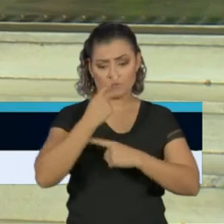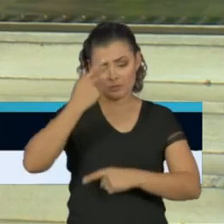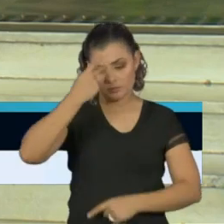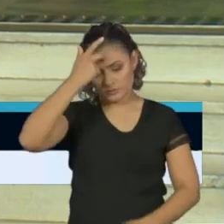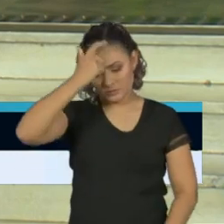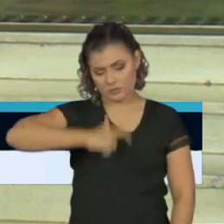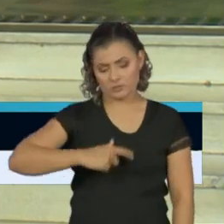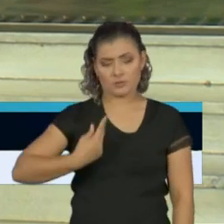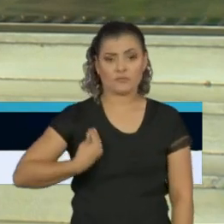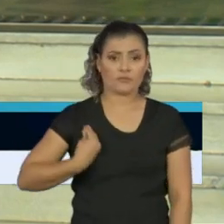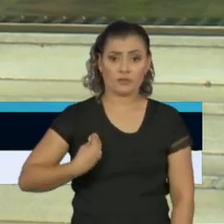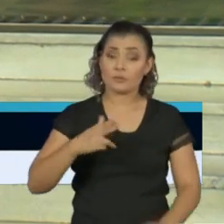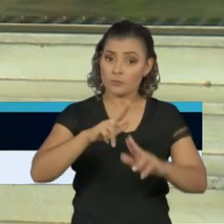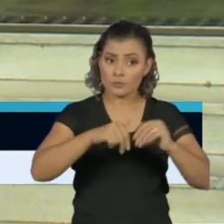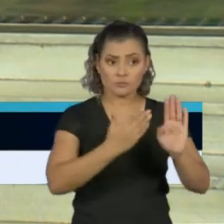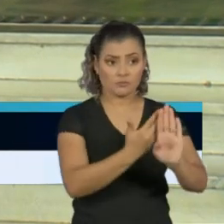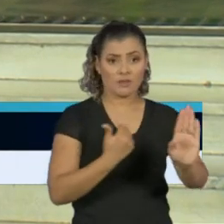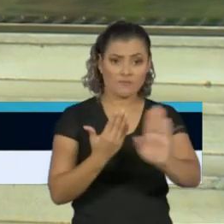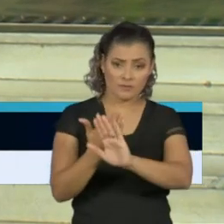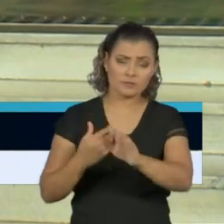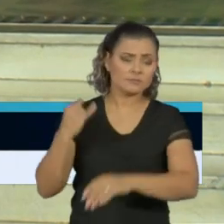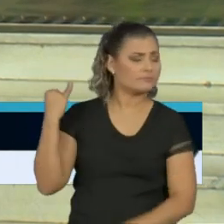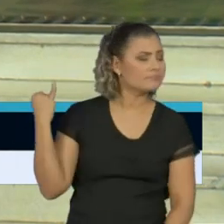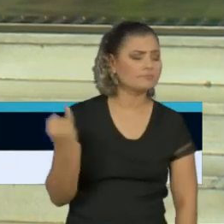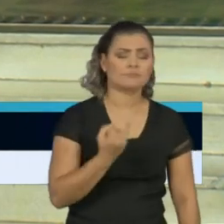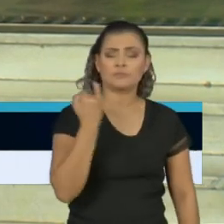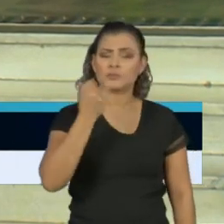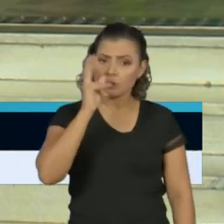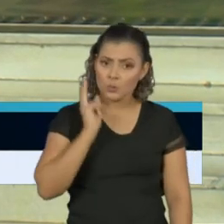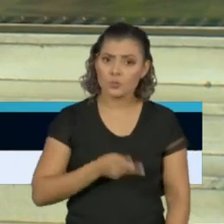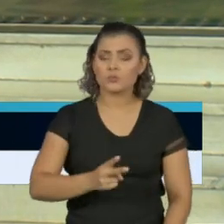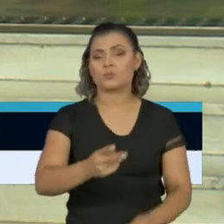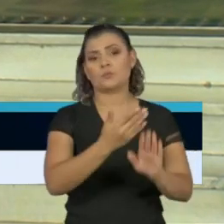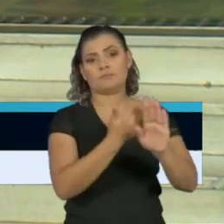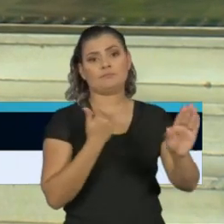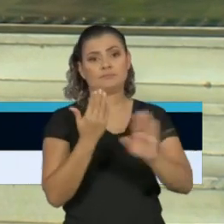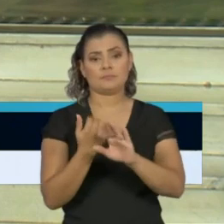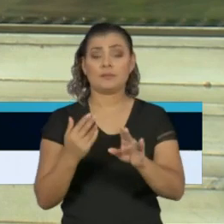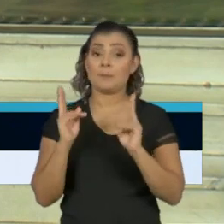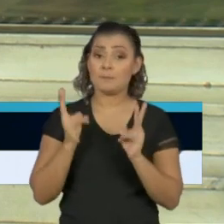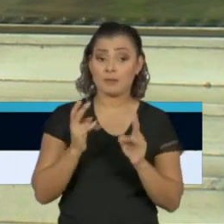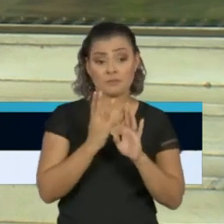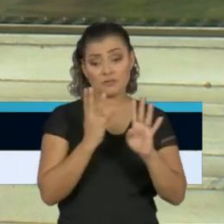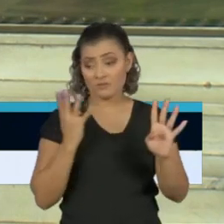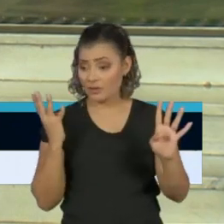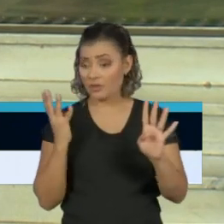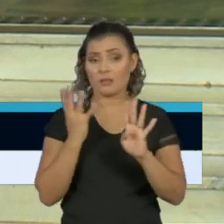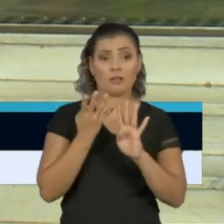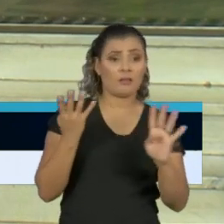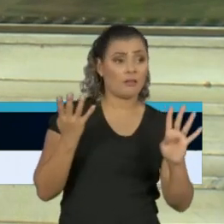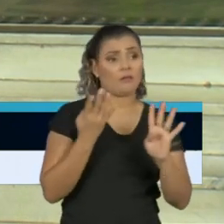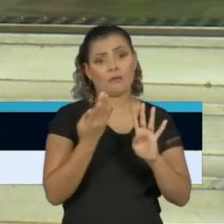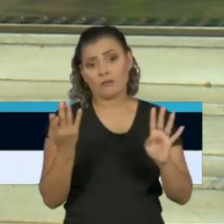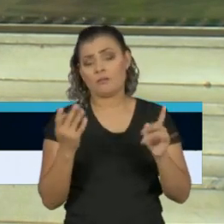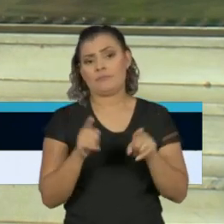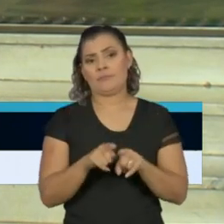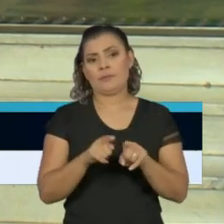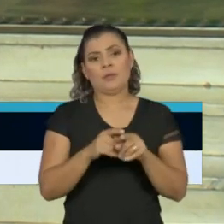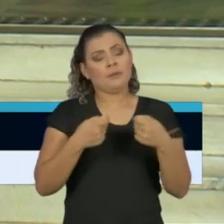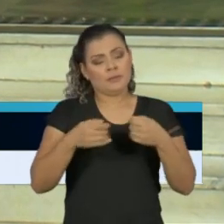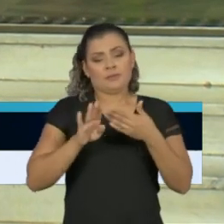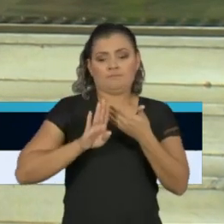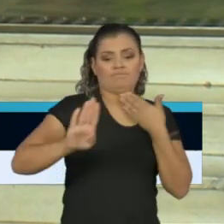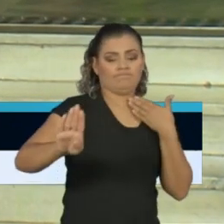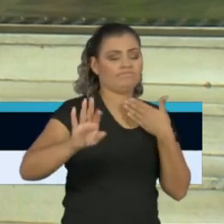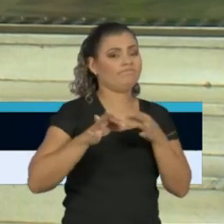vida. Portanto, esse distanciamento deve ser mantido mesmo em filas que circunstancialmente possam existir em